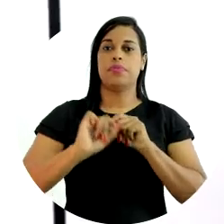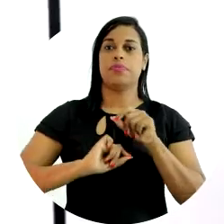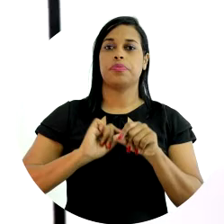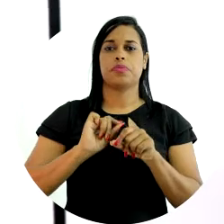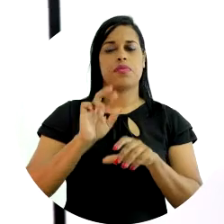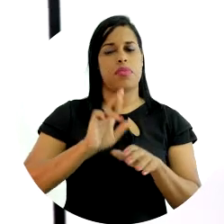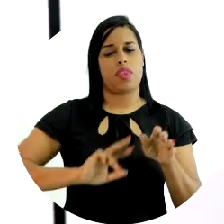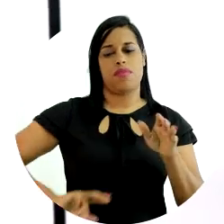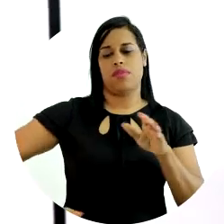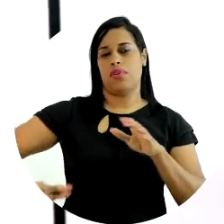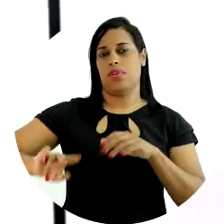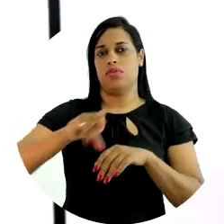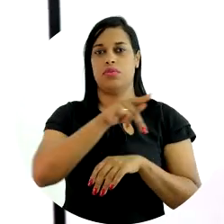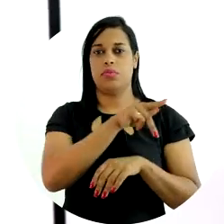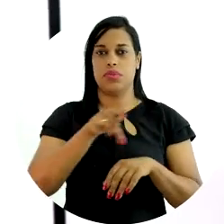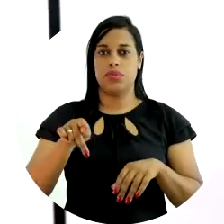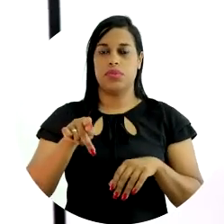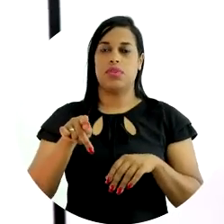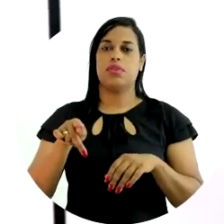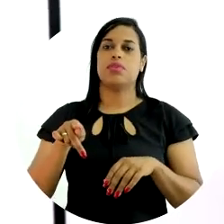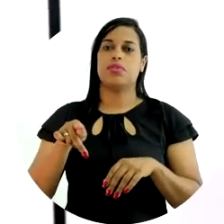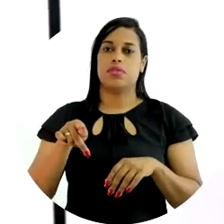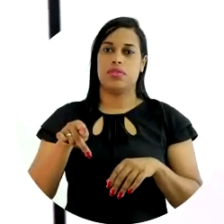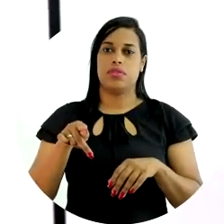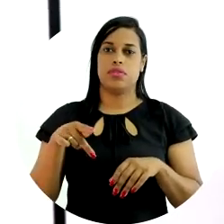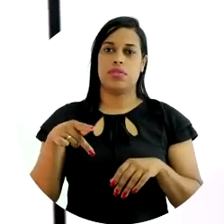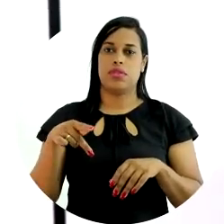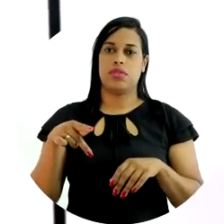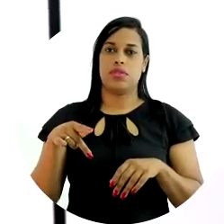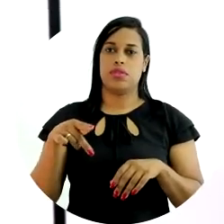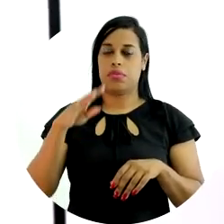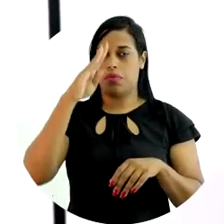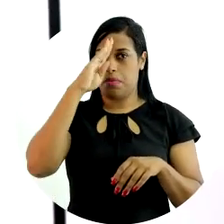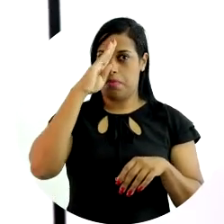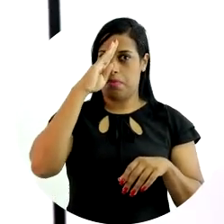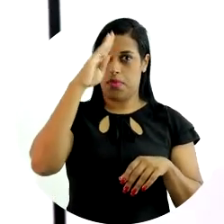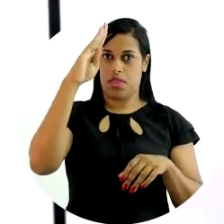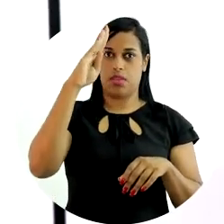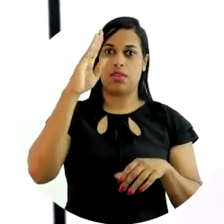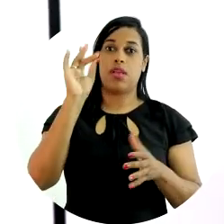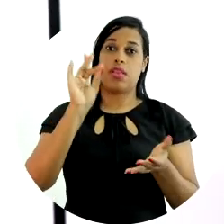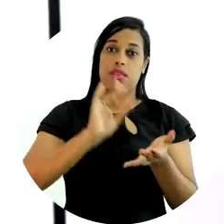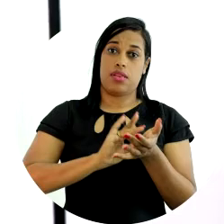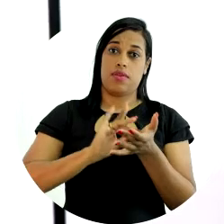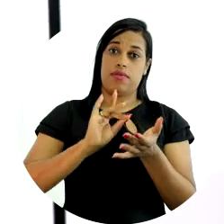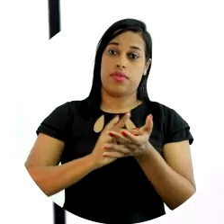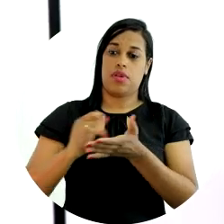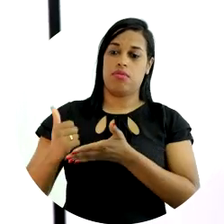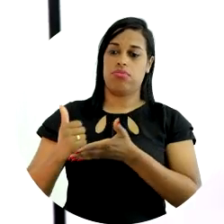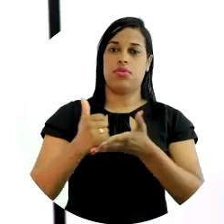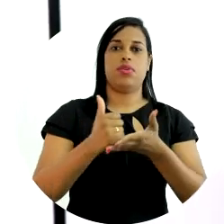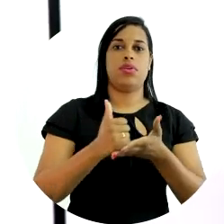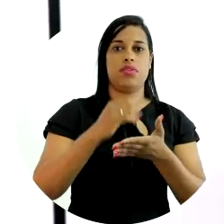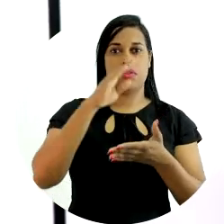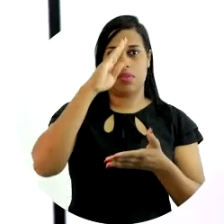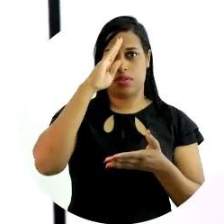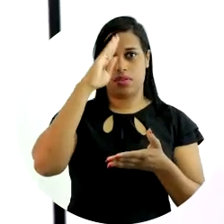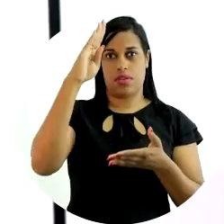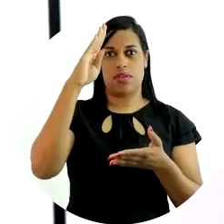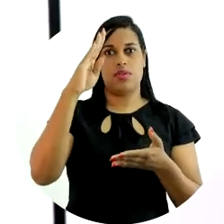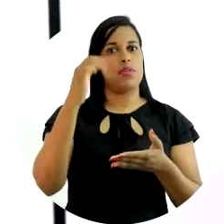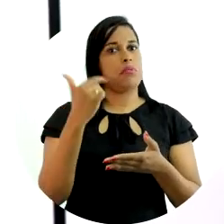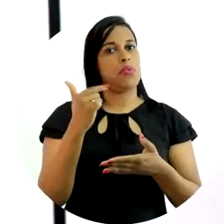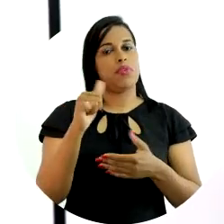pelas elites, e muitos dos presidentes que passaram, né, depois da ditadura militar, eles na verdade apoiaram a